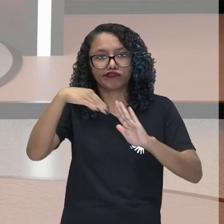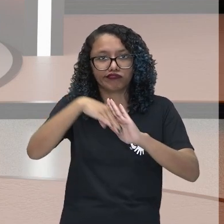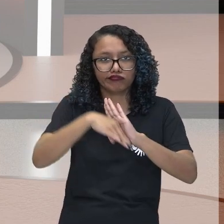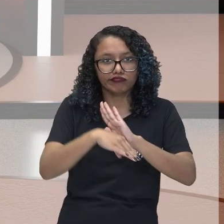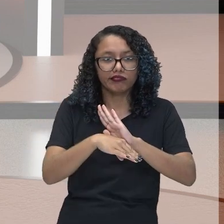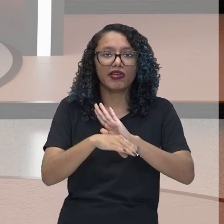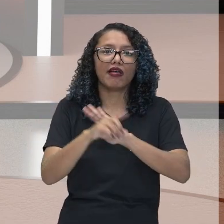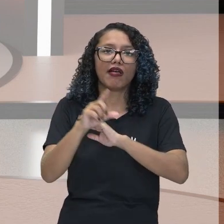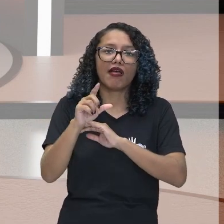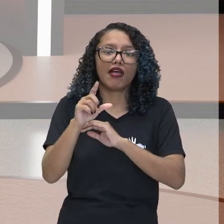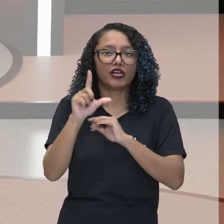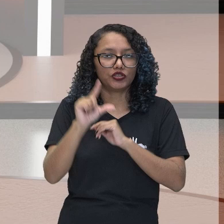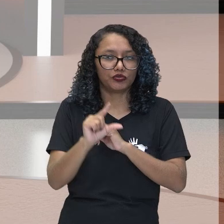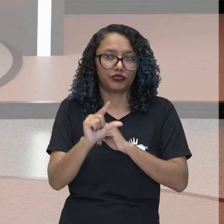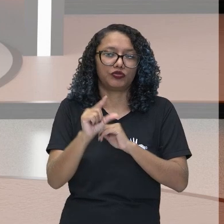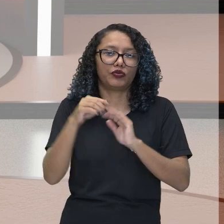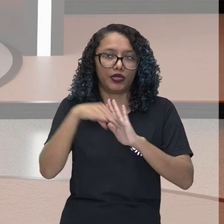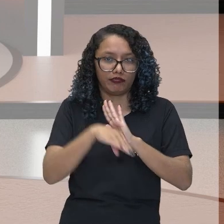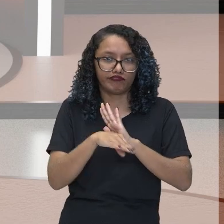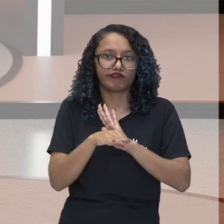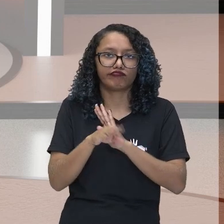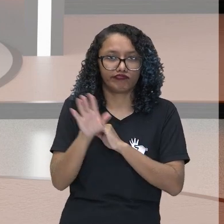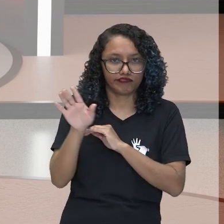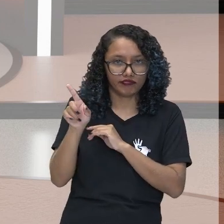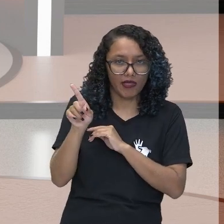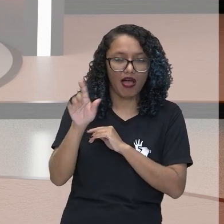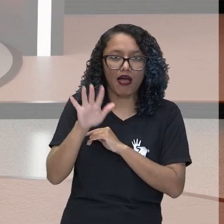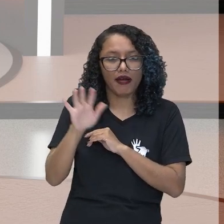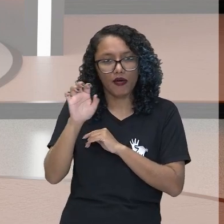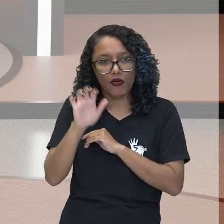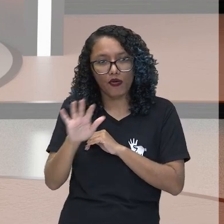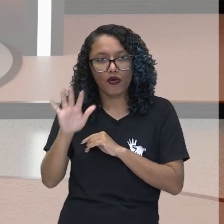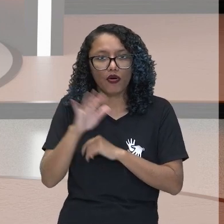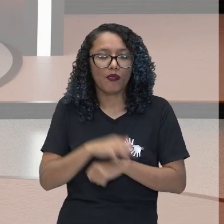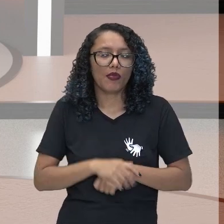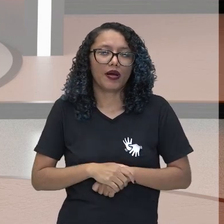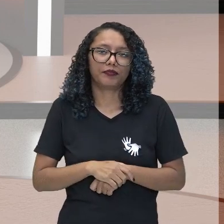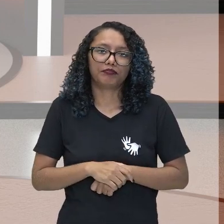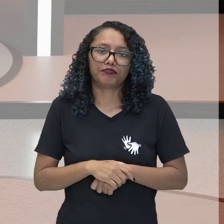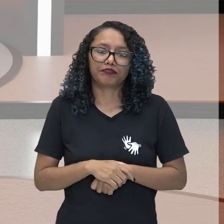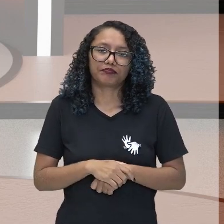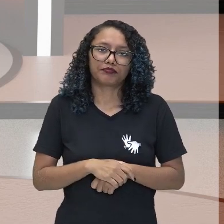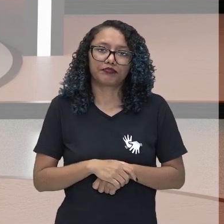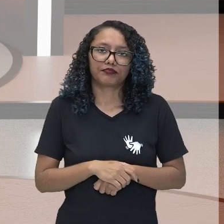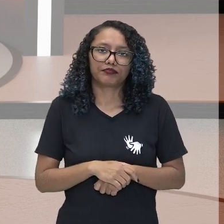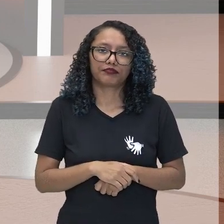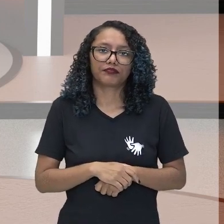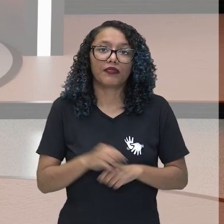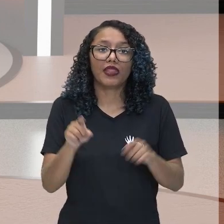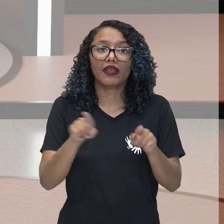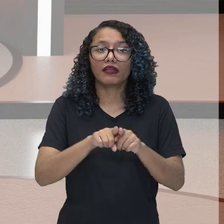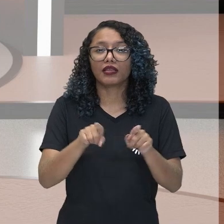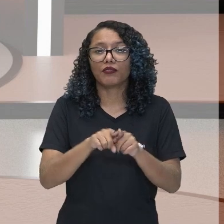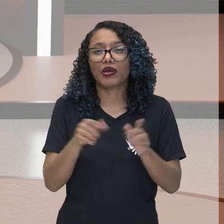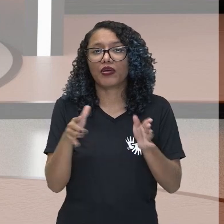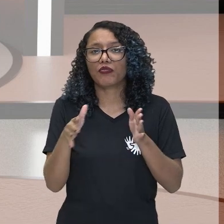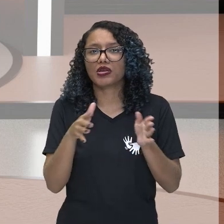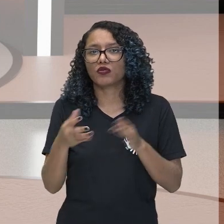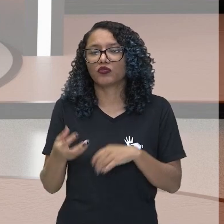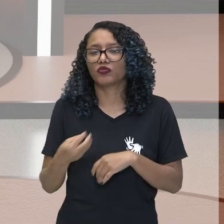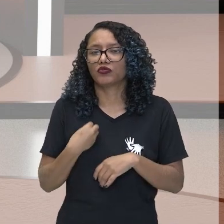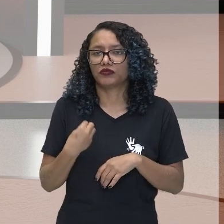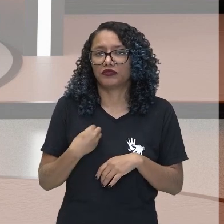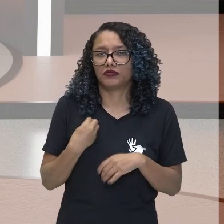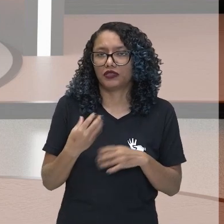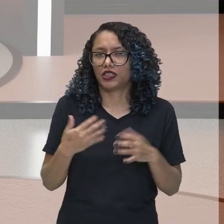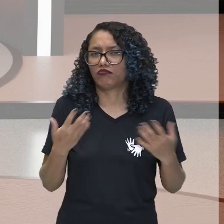demográfico em relação ao continente europeu. E como é que está ocorrendo aí a expectativa de vida